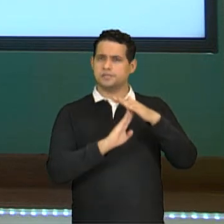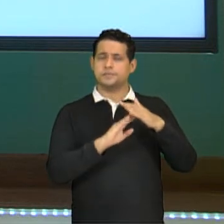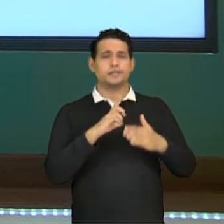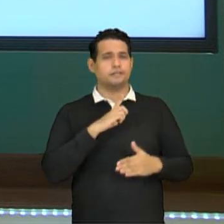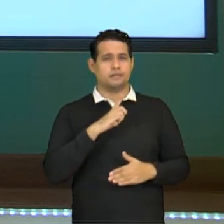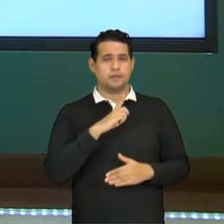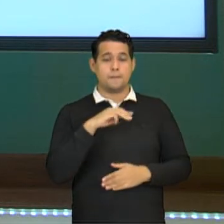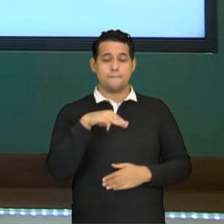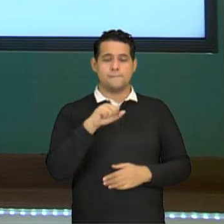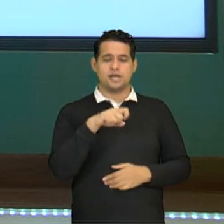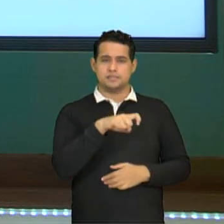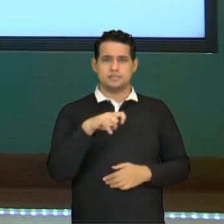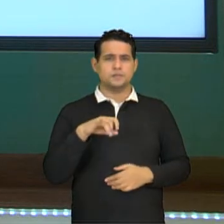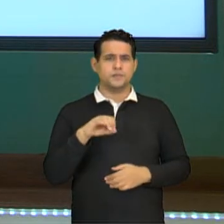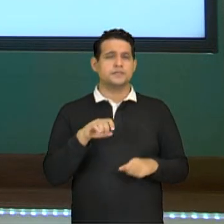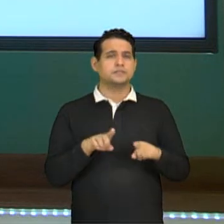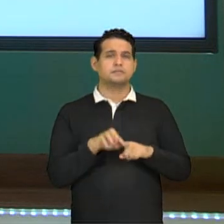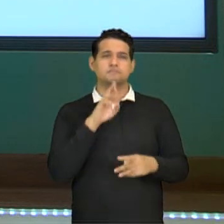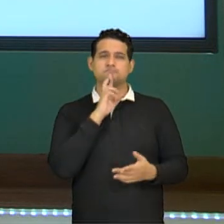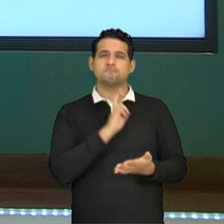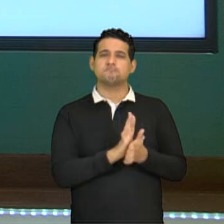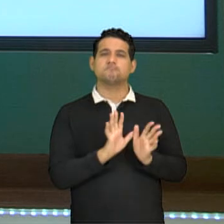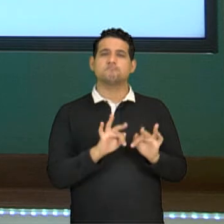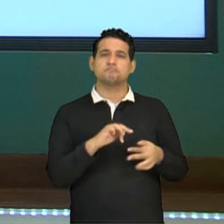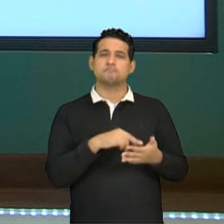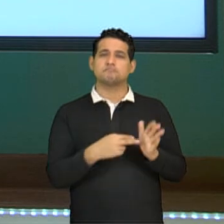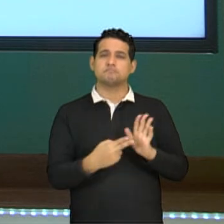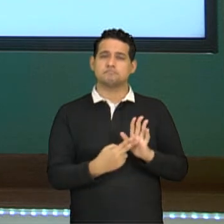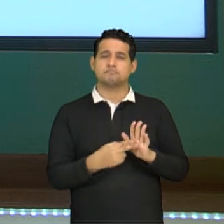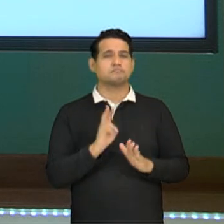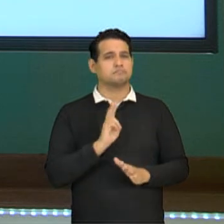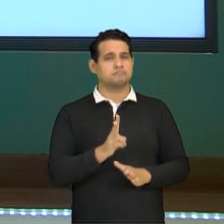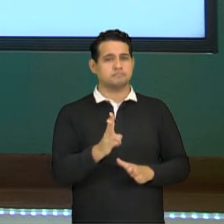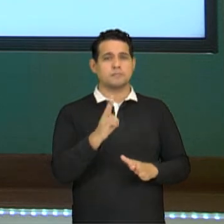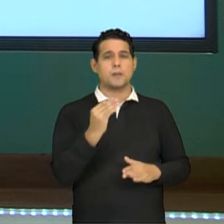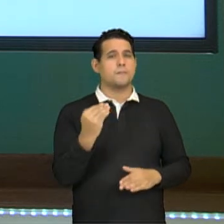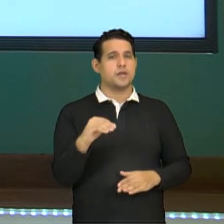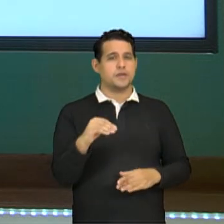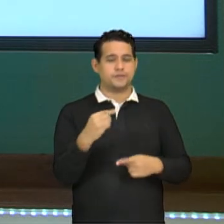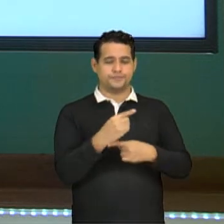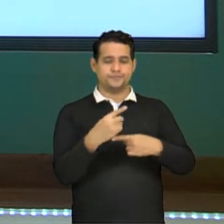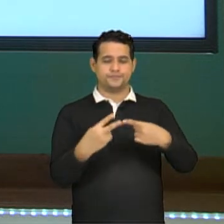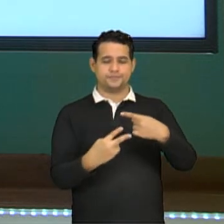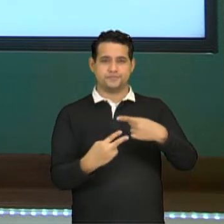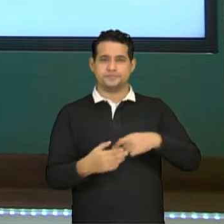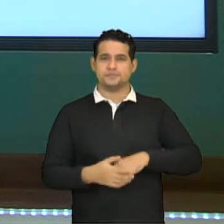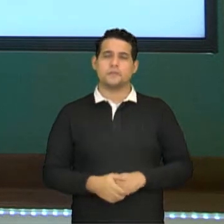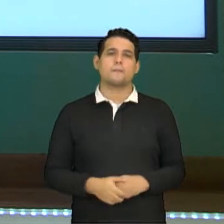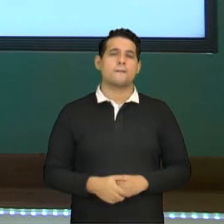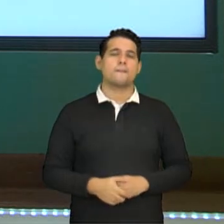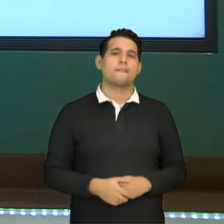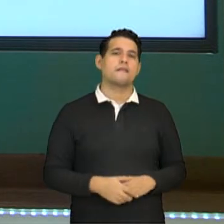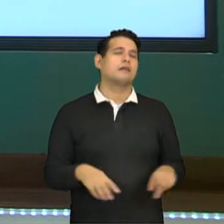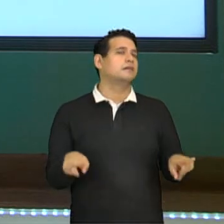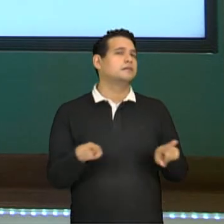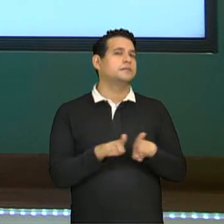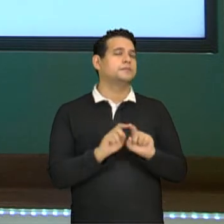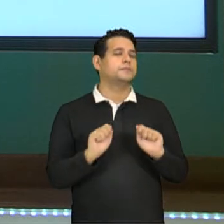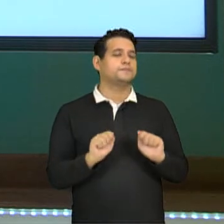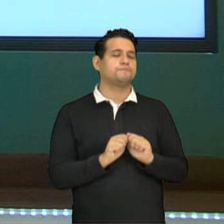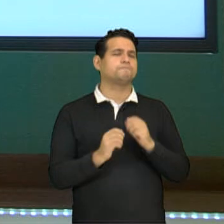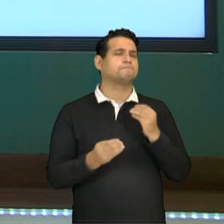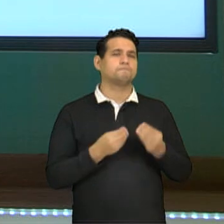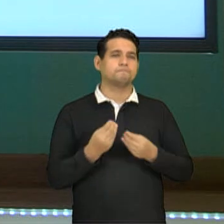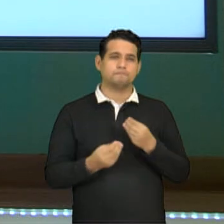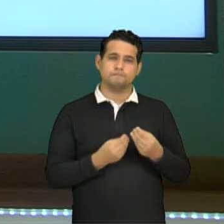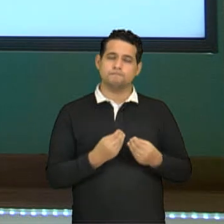entre eles, o resultado final continua sendo meio, ok? Também poderíamos então